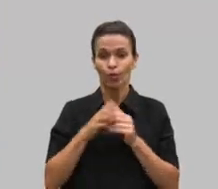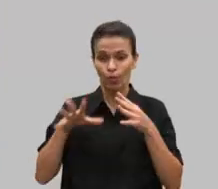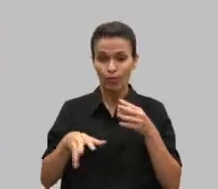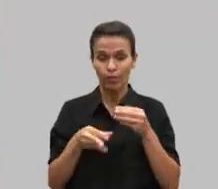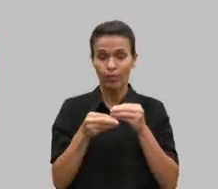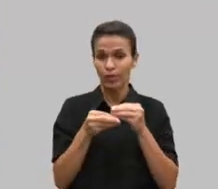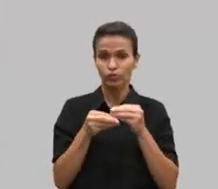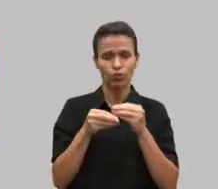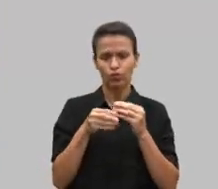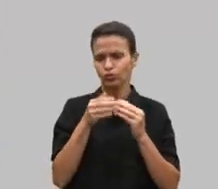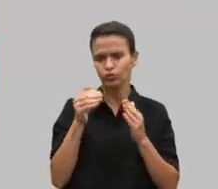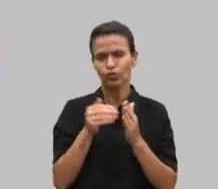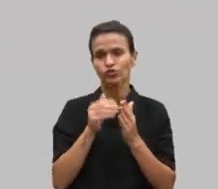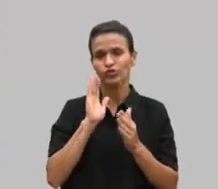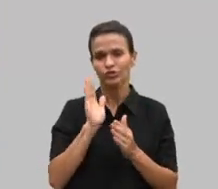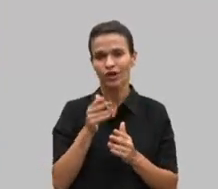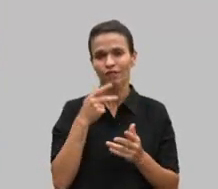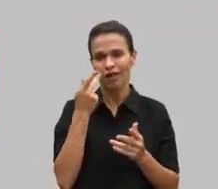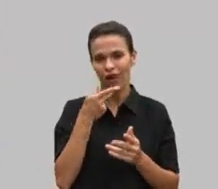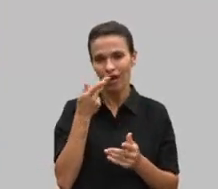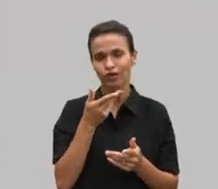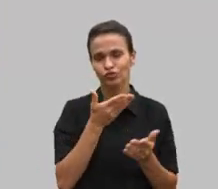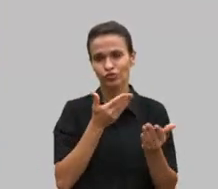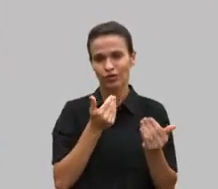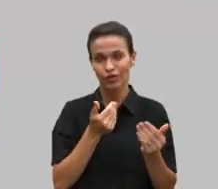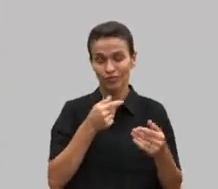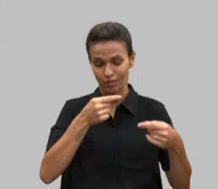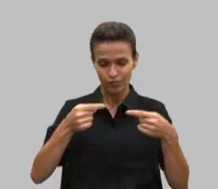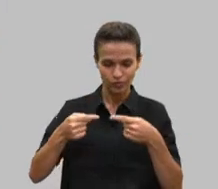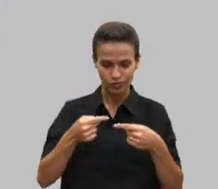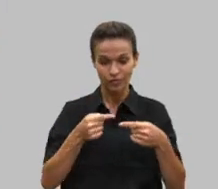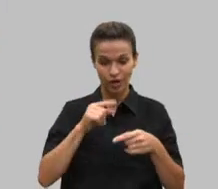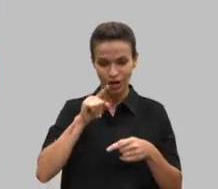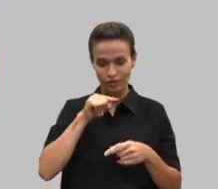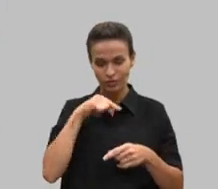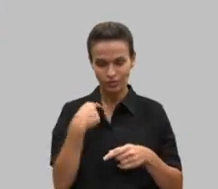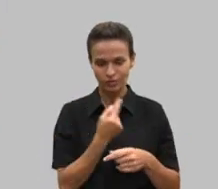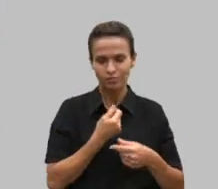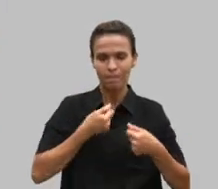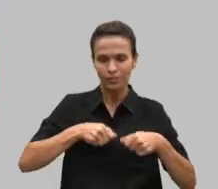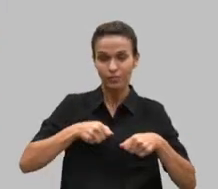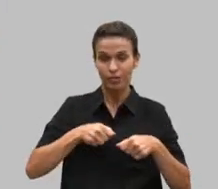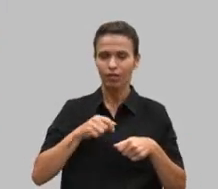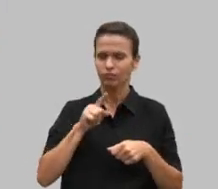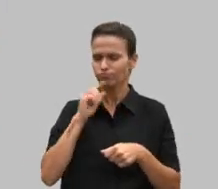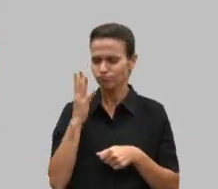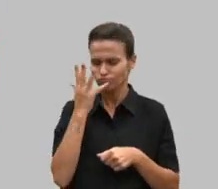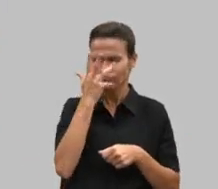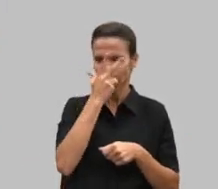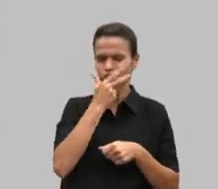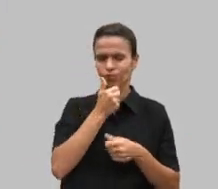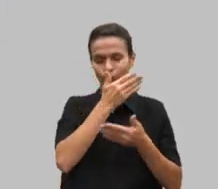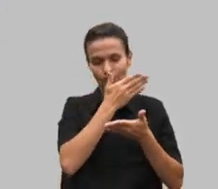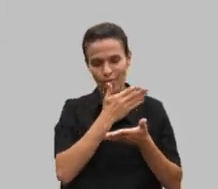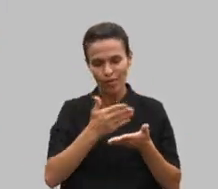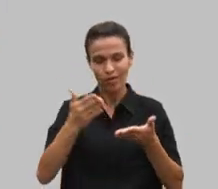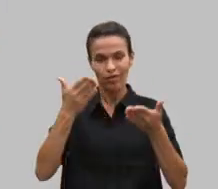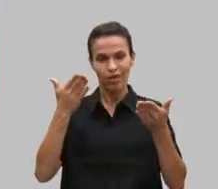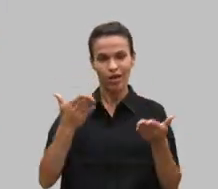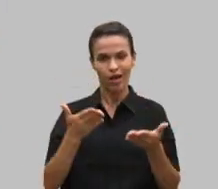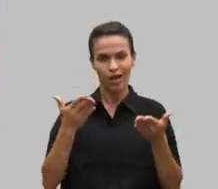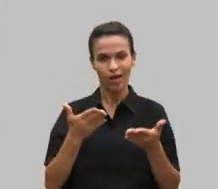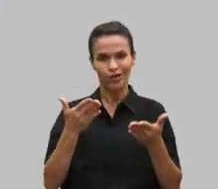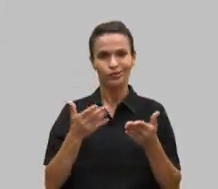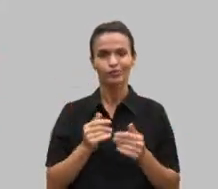jovens na política disse que a gente precisa Isso aqui é muito bonito e daremos início agora então a nossa